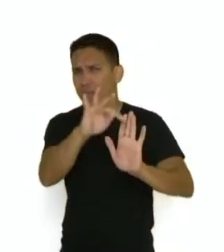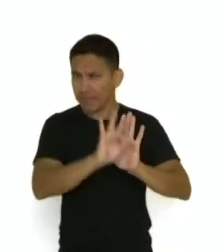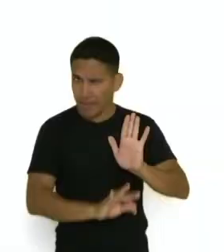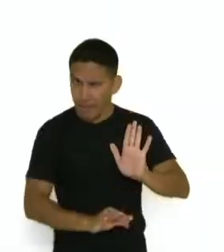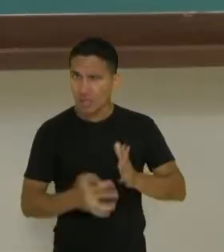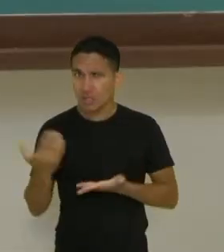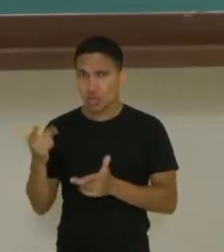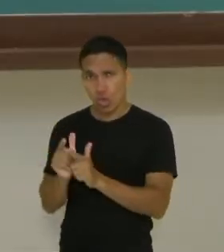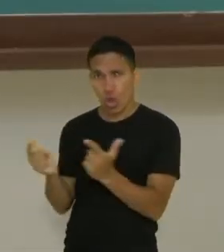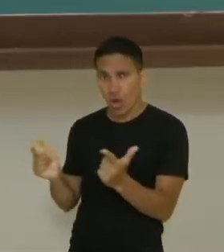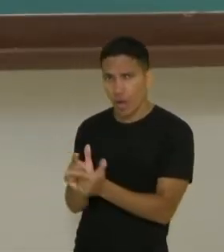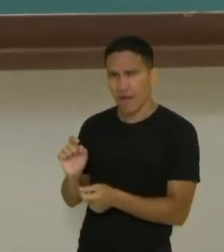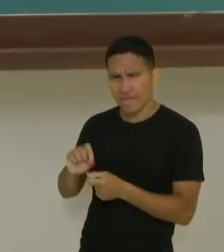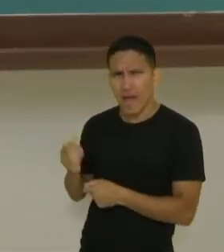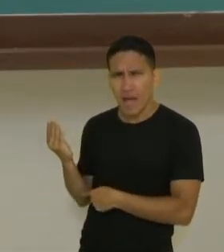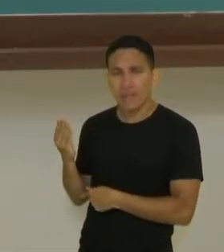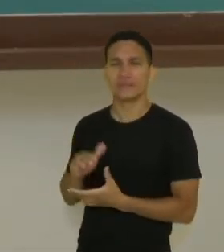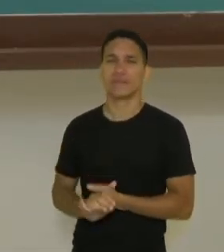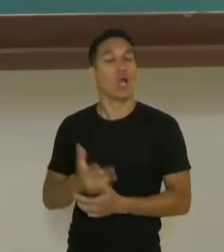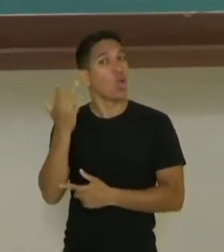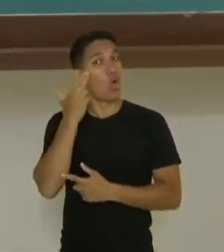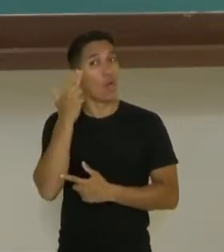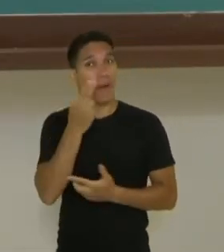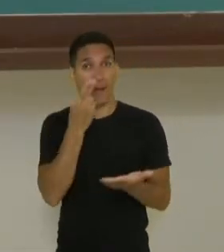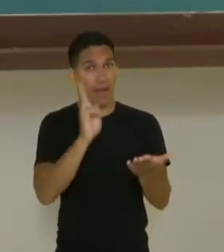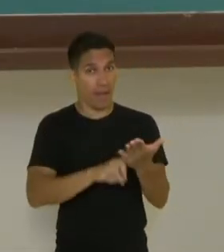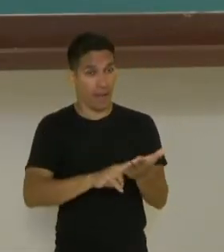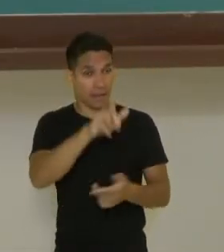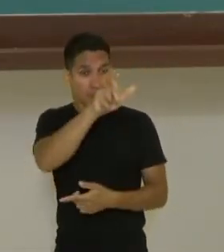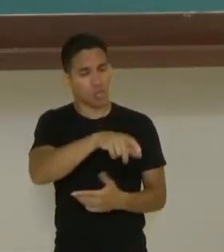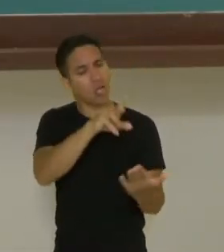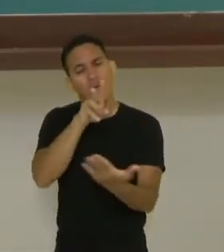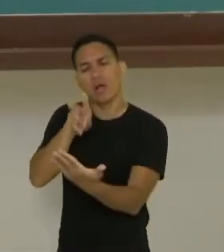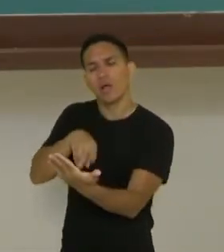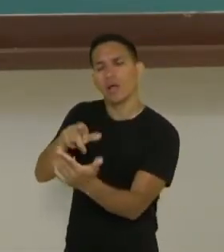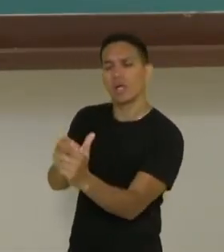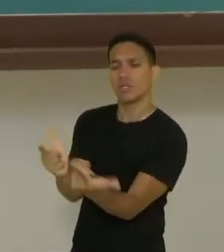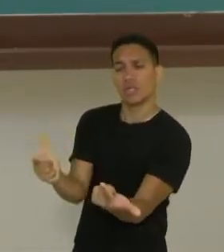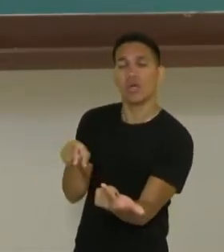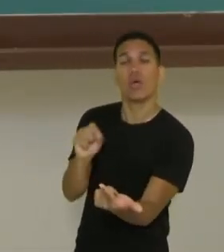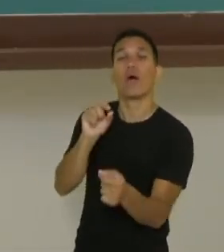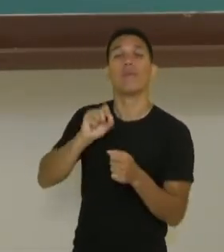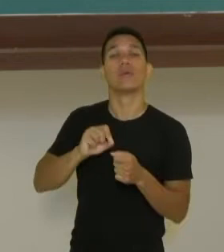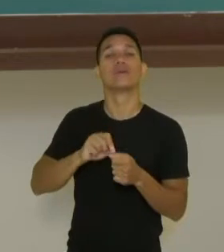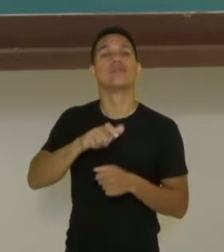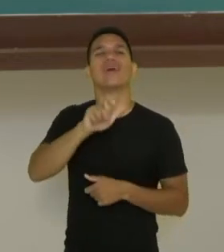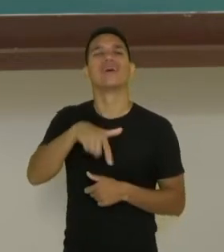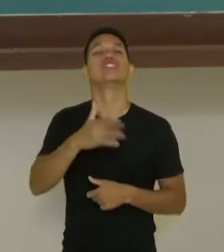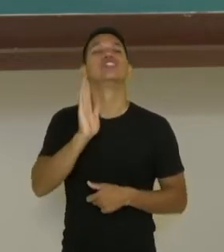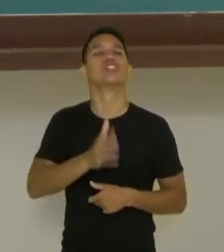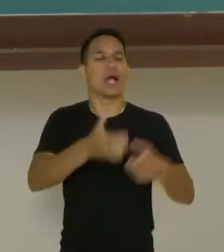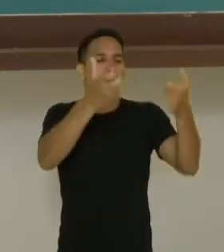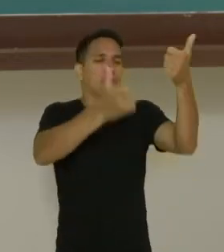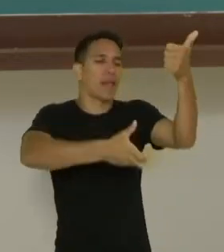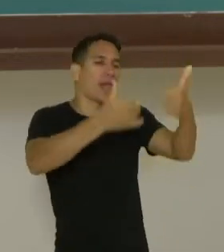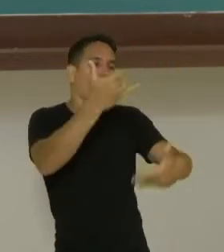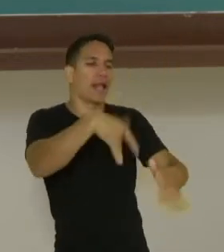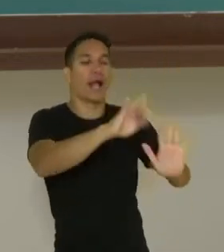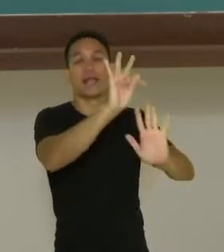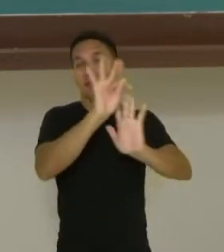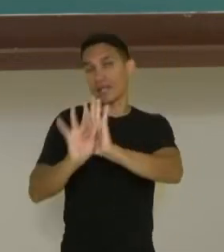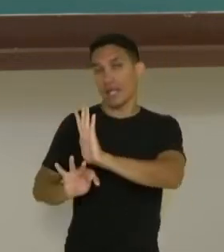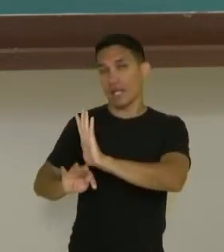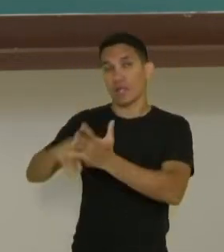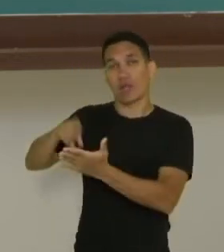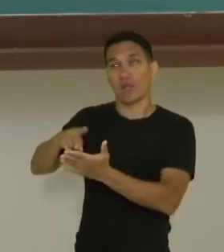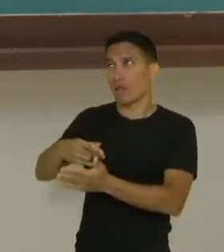jornal? Geralmente, na carta do leitor, o leitor vai falar sobre algum texto que ele já leu. É provável que neste